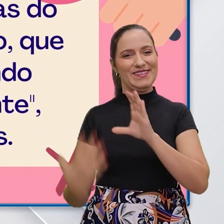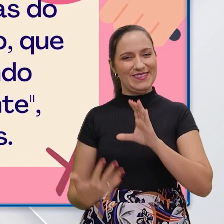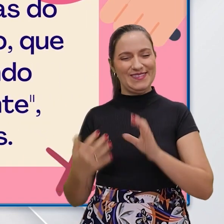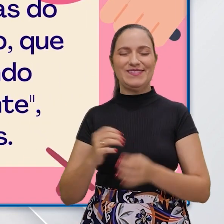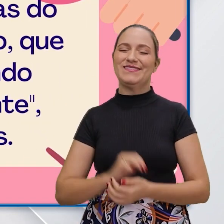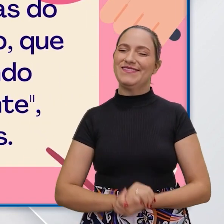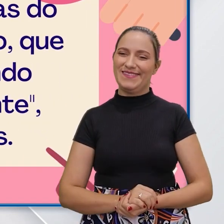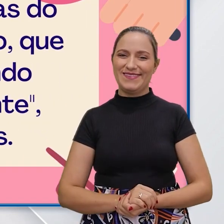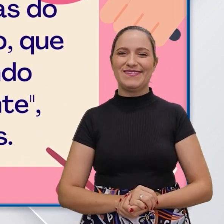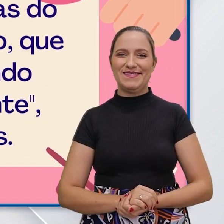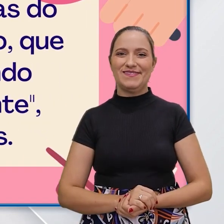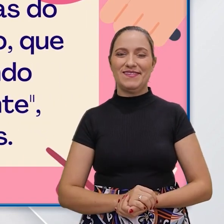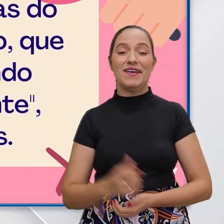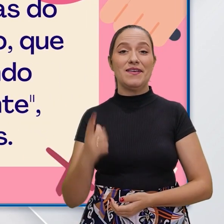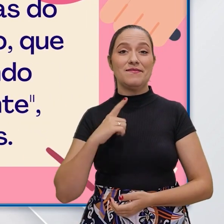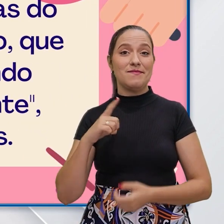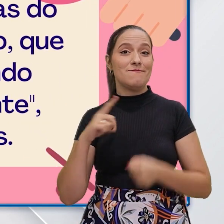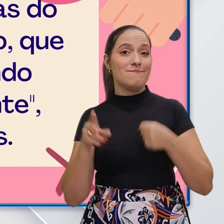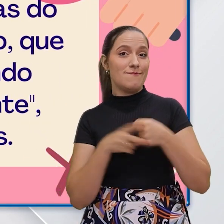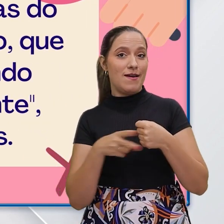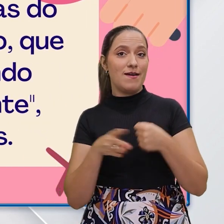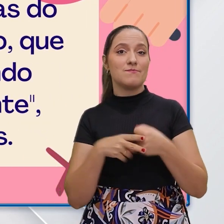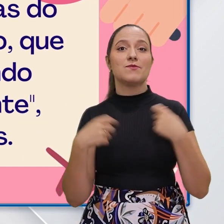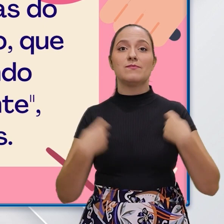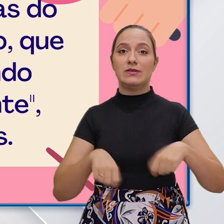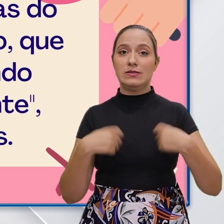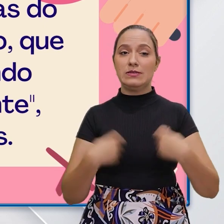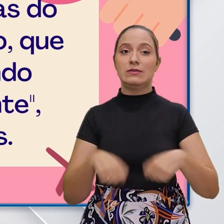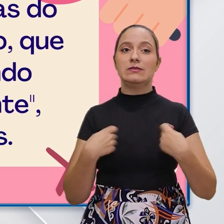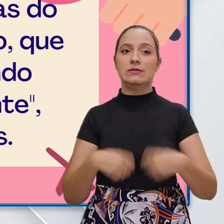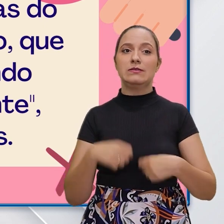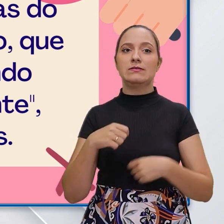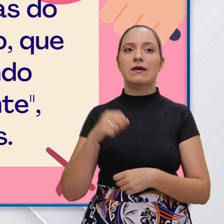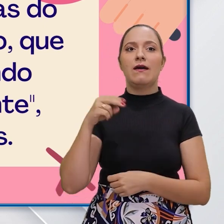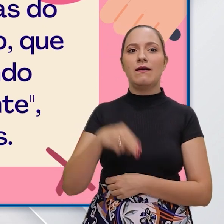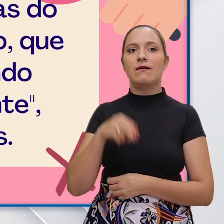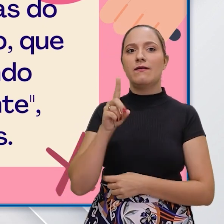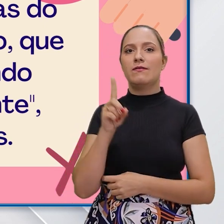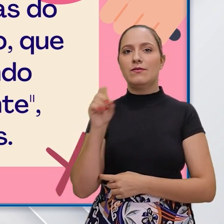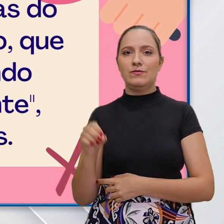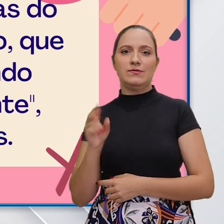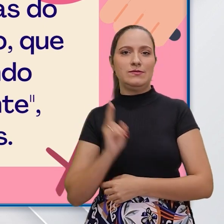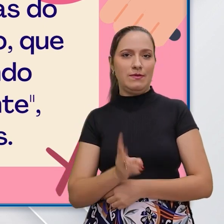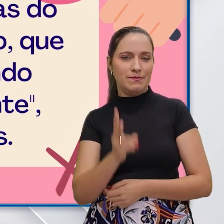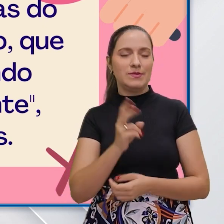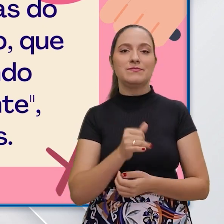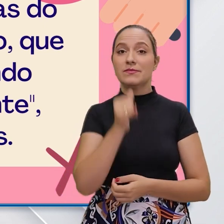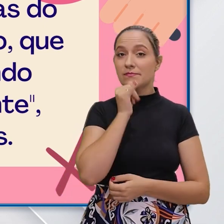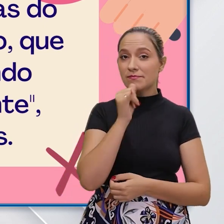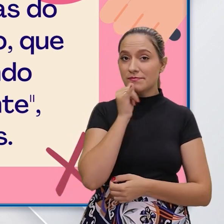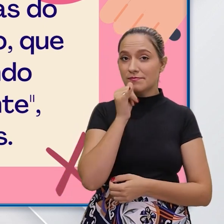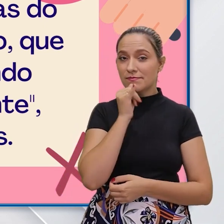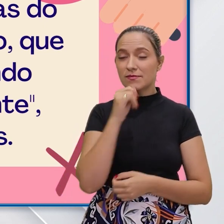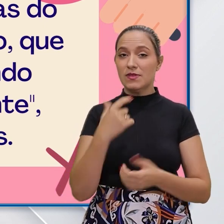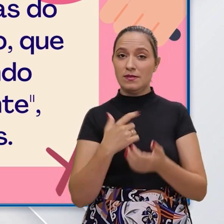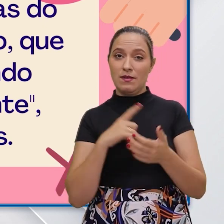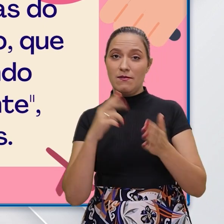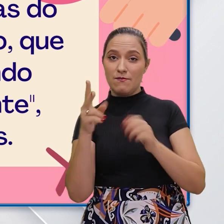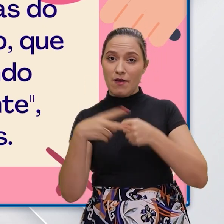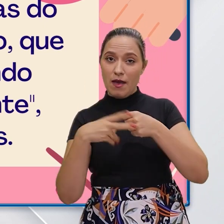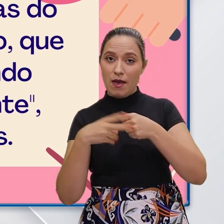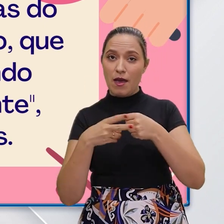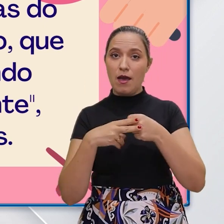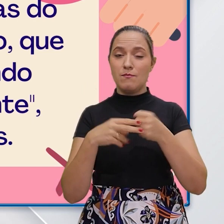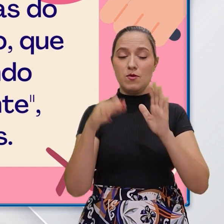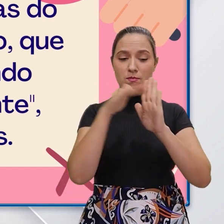Terceira característica: verbos no imperativo. Os verbos utilizados nas regras do